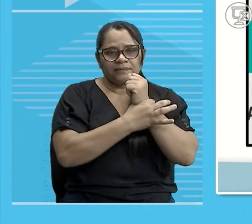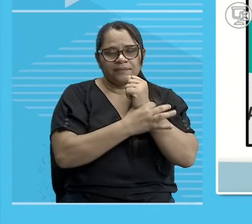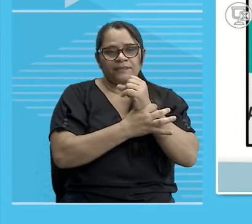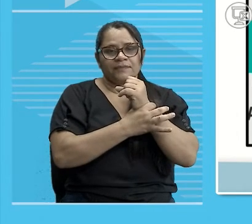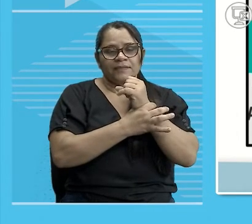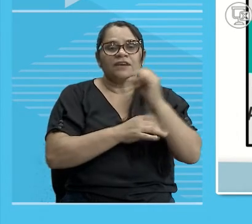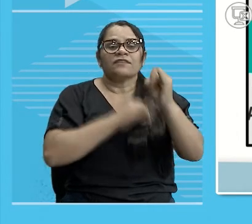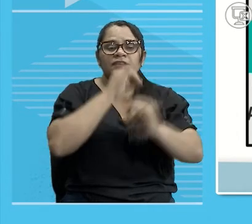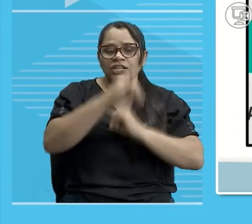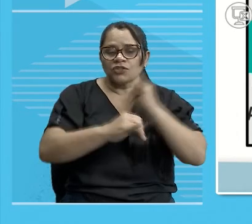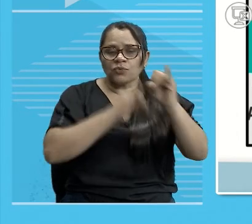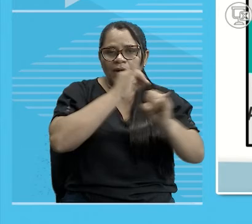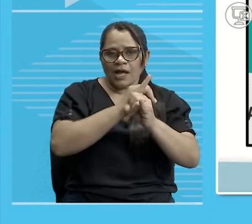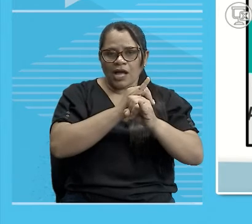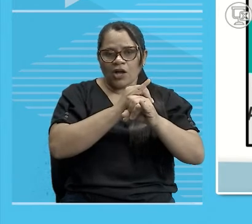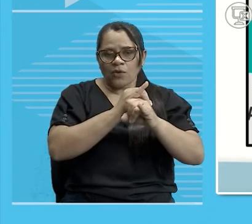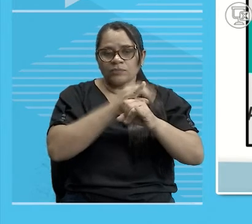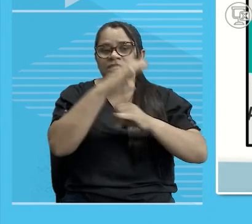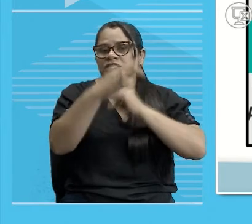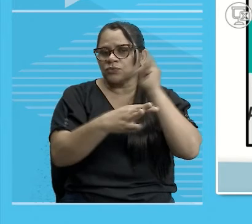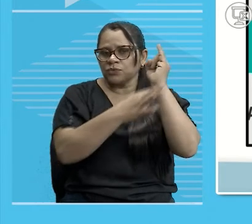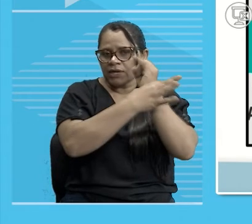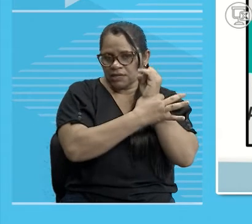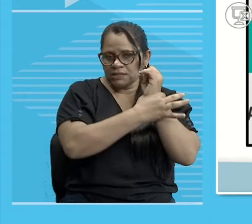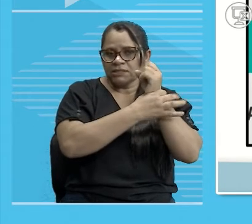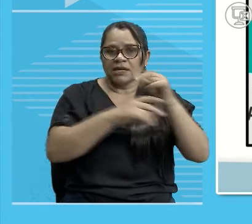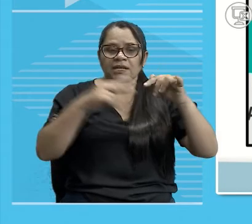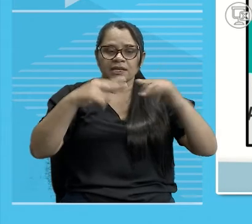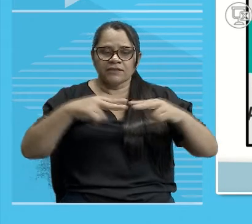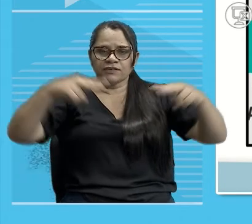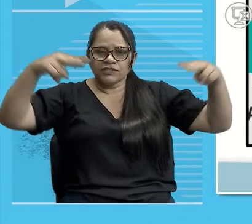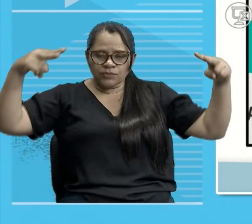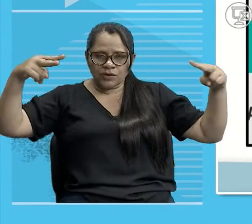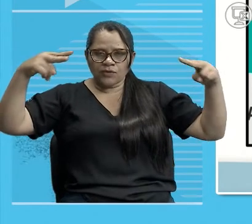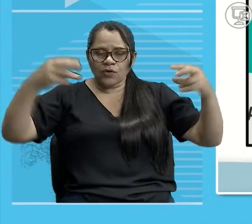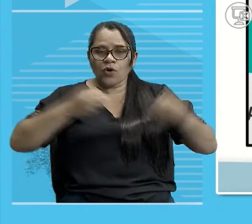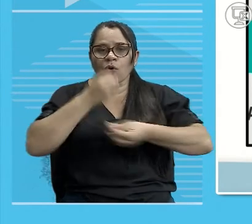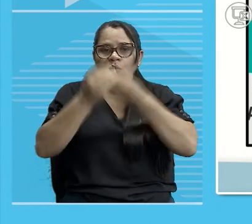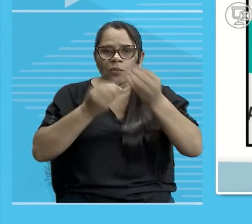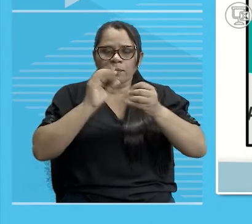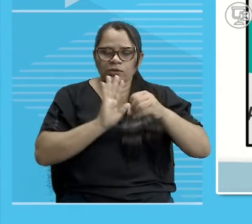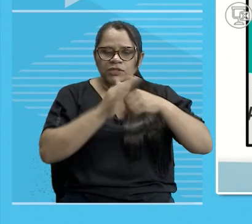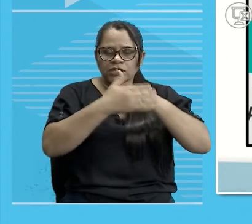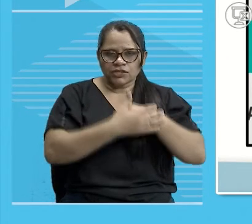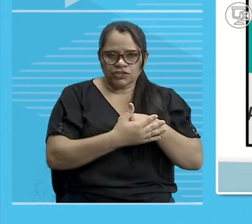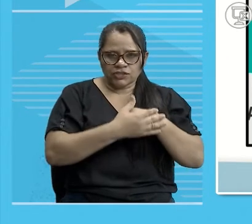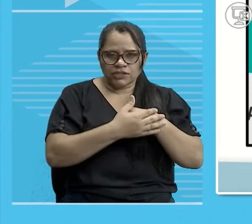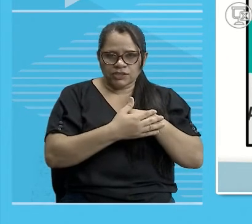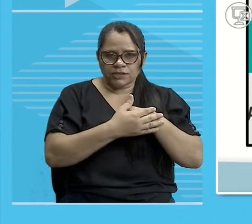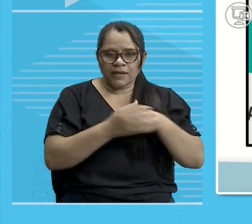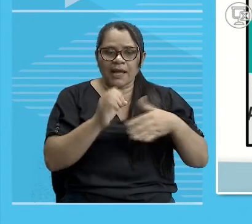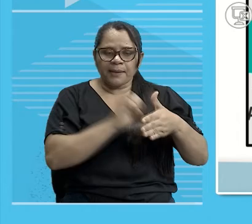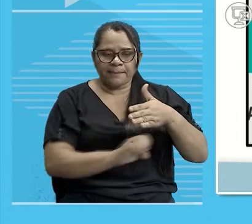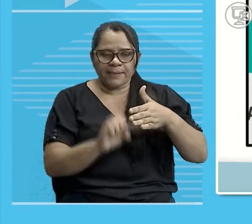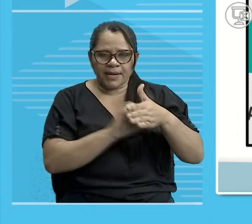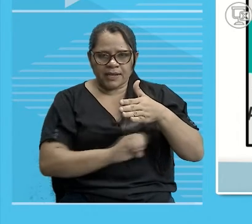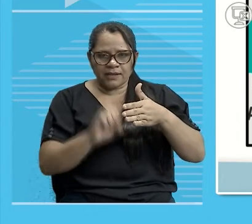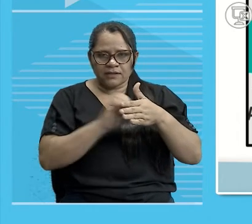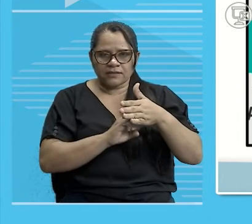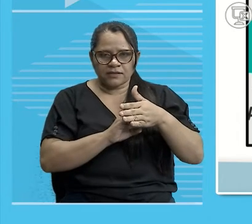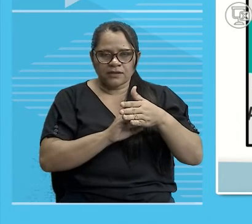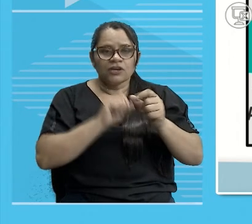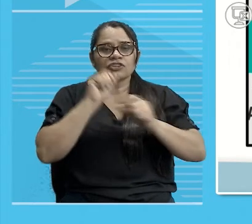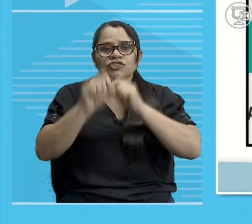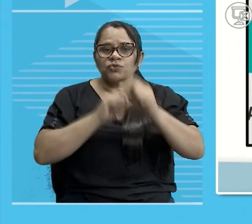digital Como proteger a página da nossa empresa de um ataque de um